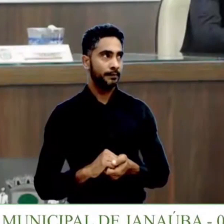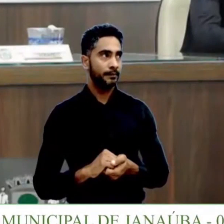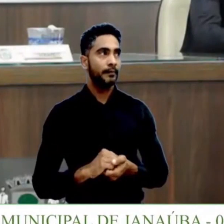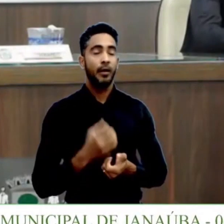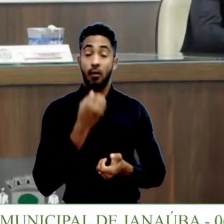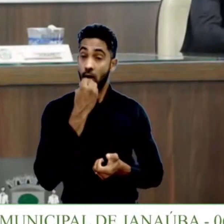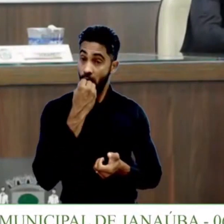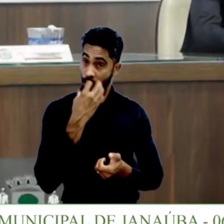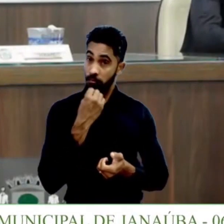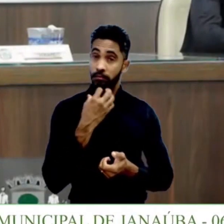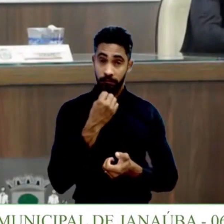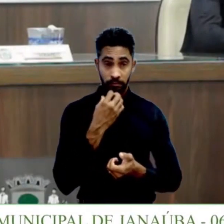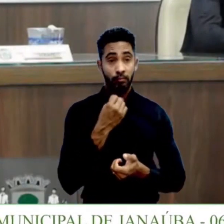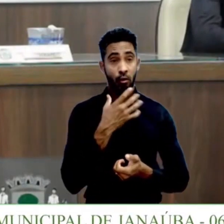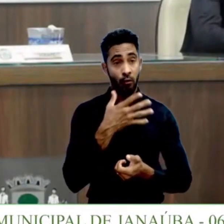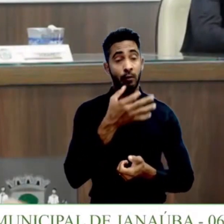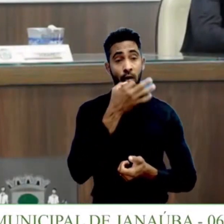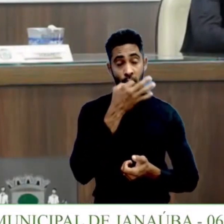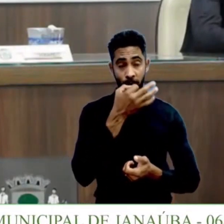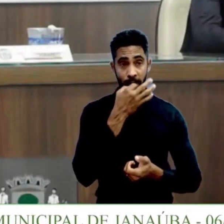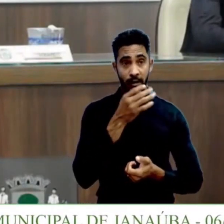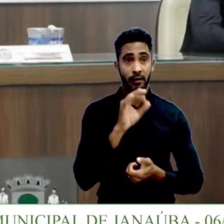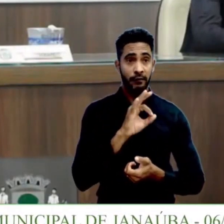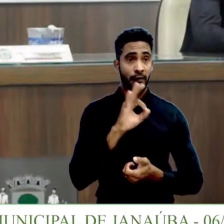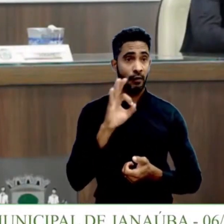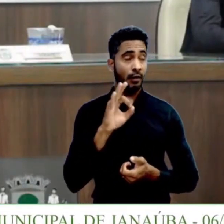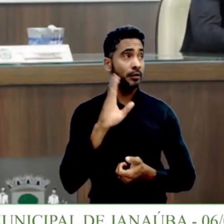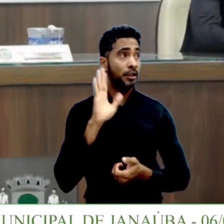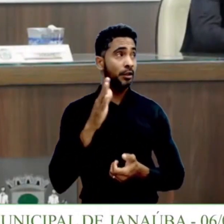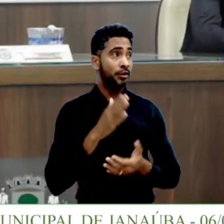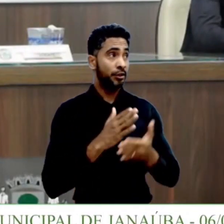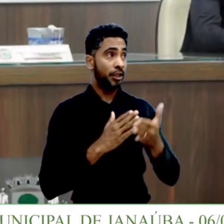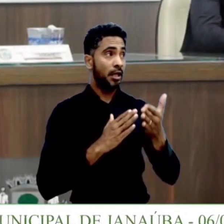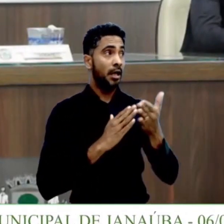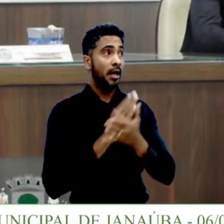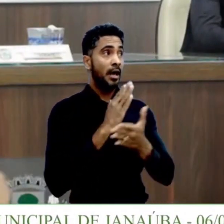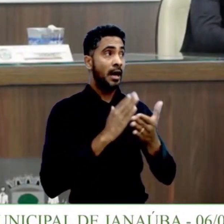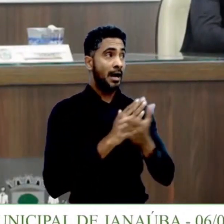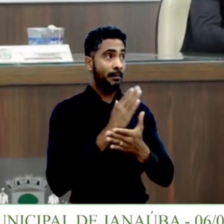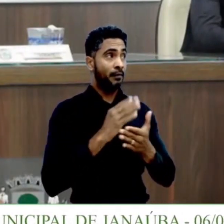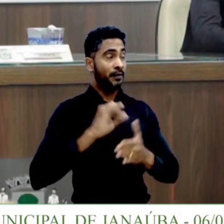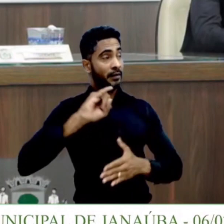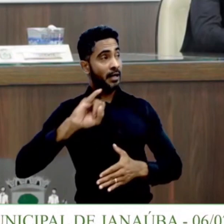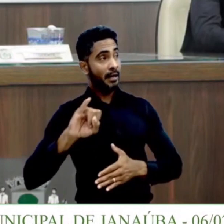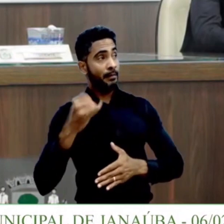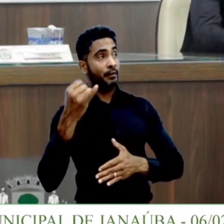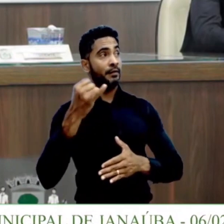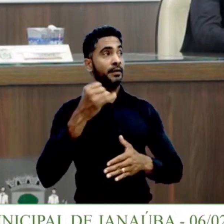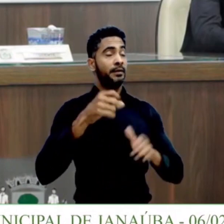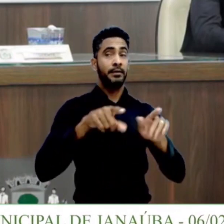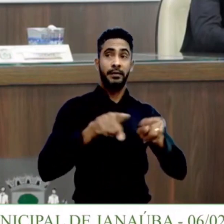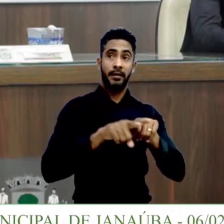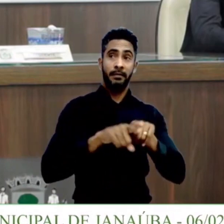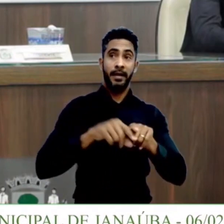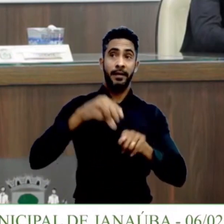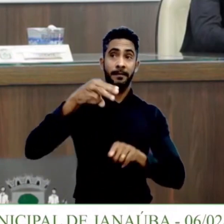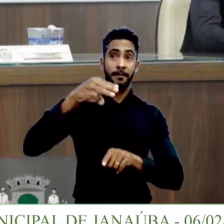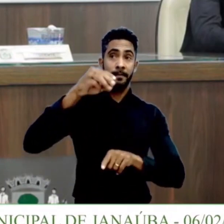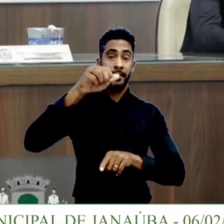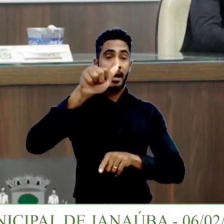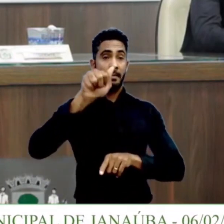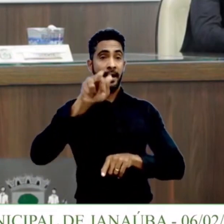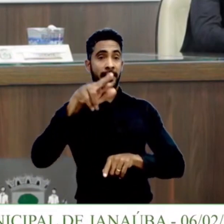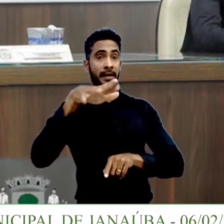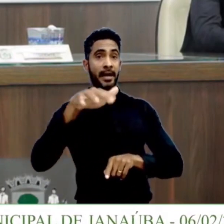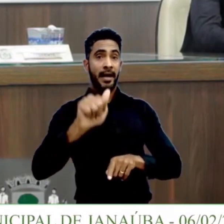Muito, muito bem sugerido. Já aproveito o gancho aí, aproveito a presença da Marileia. Podem